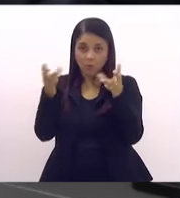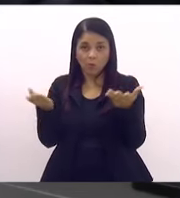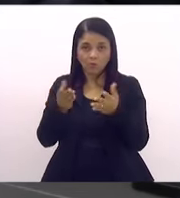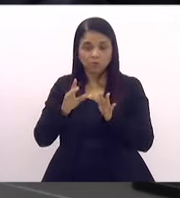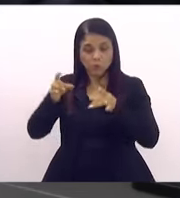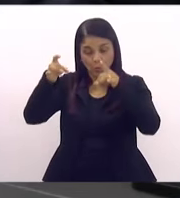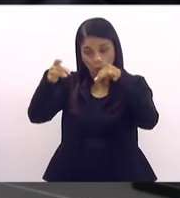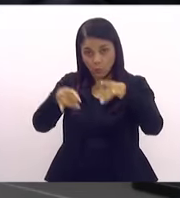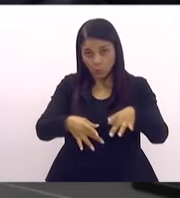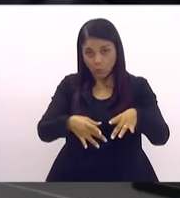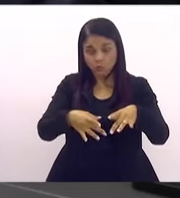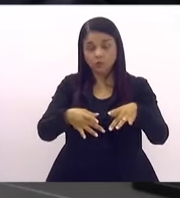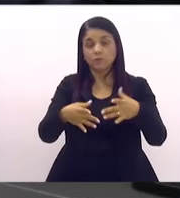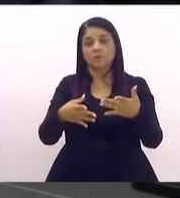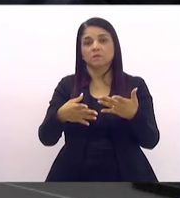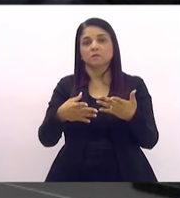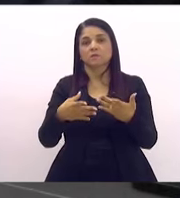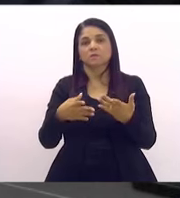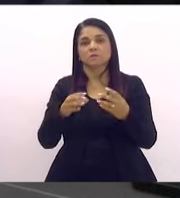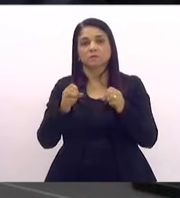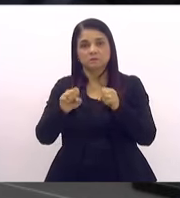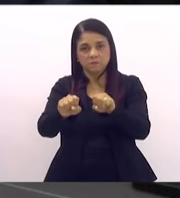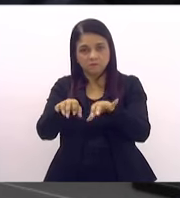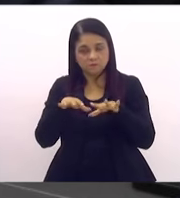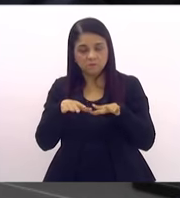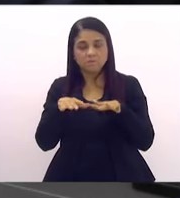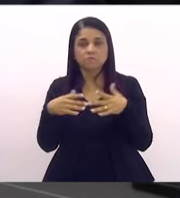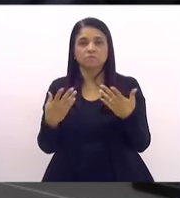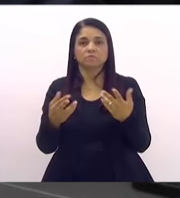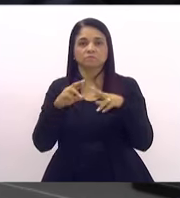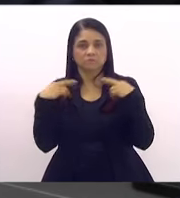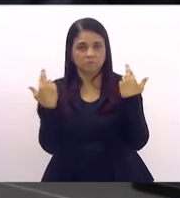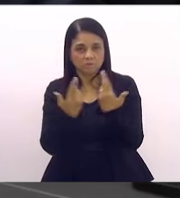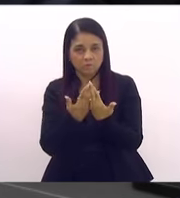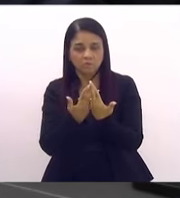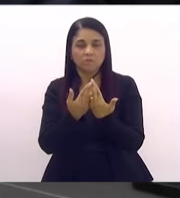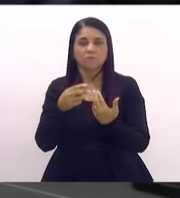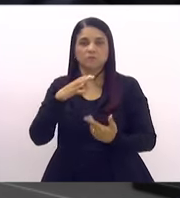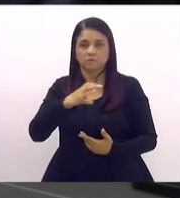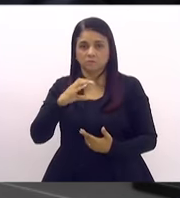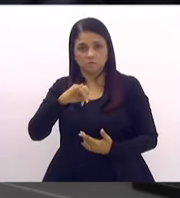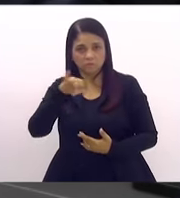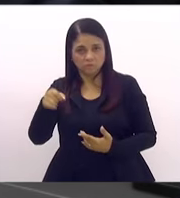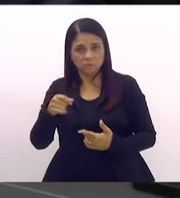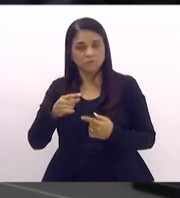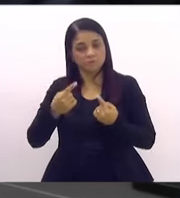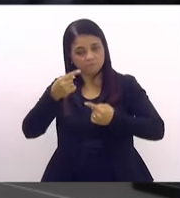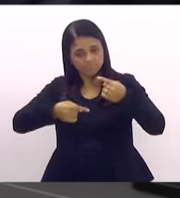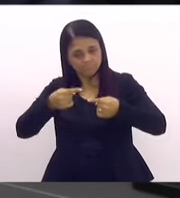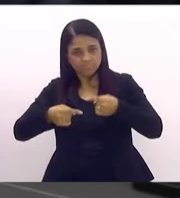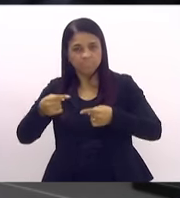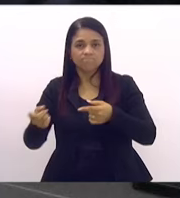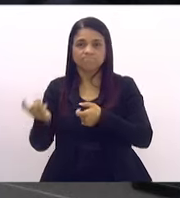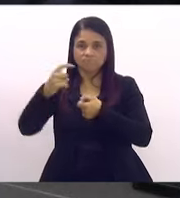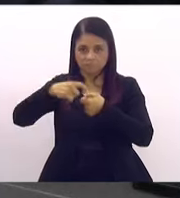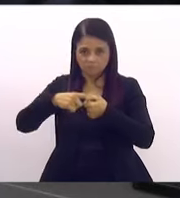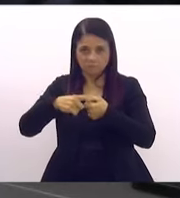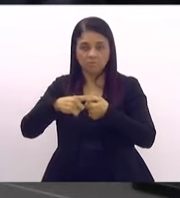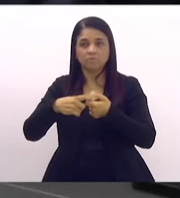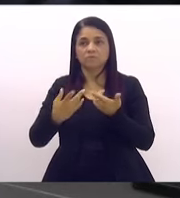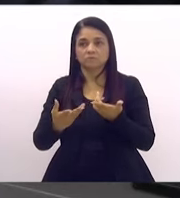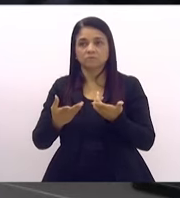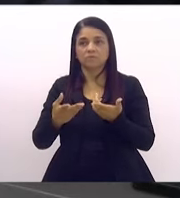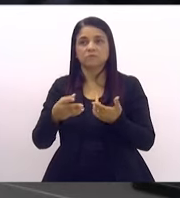CCJ do ano, mas que possamos discutir a matéria tão logo retorne. Mas entendo também o projeto e